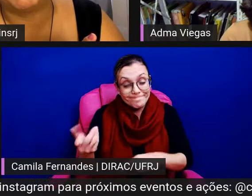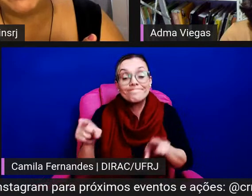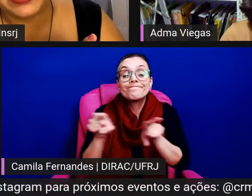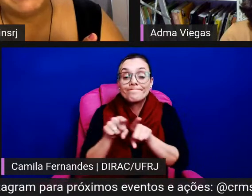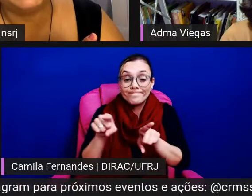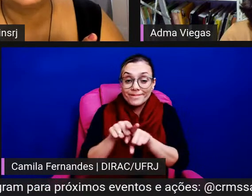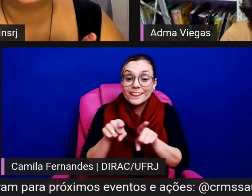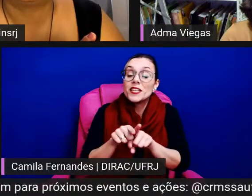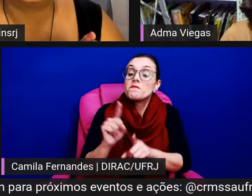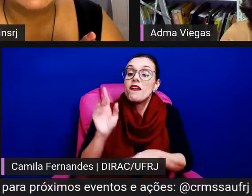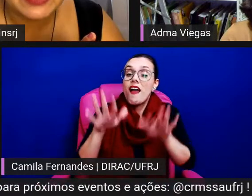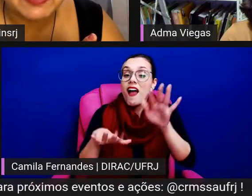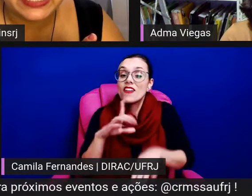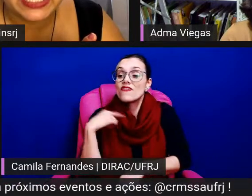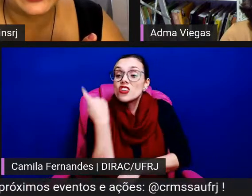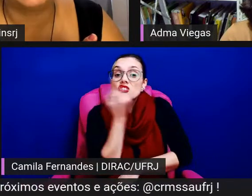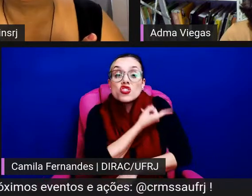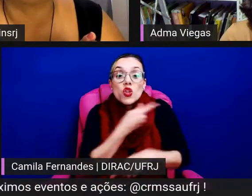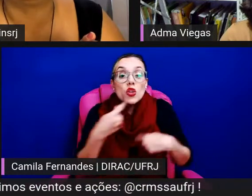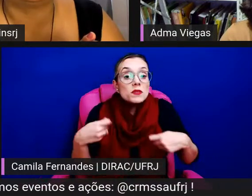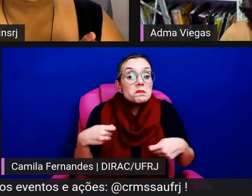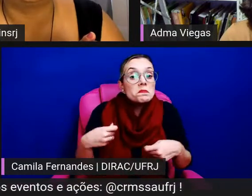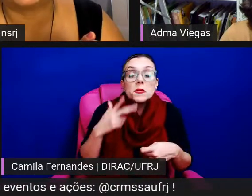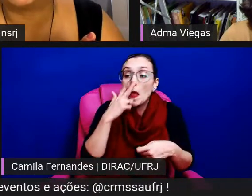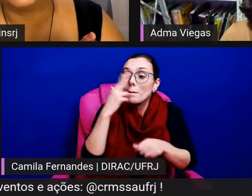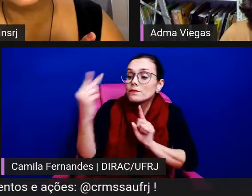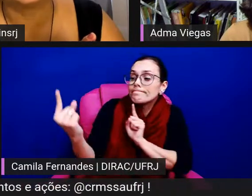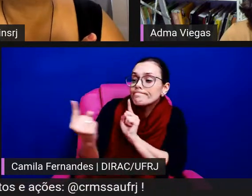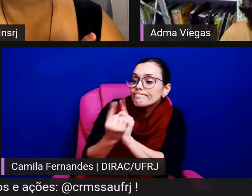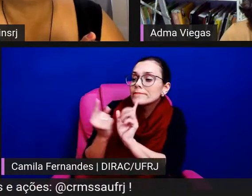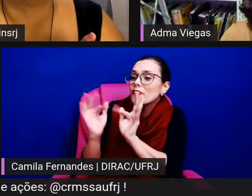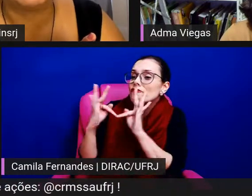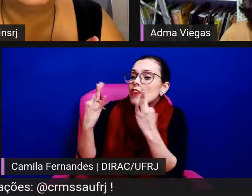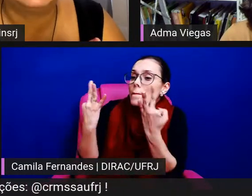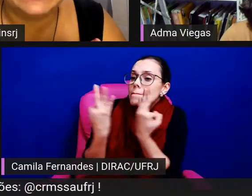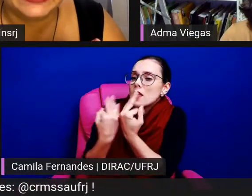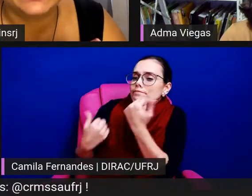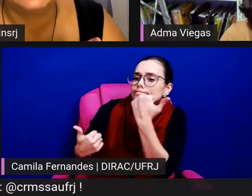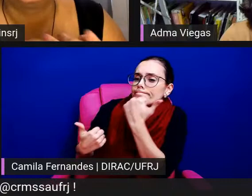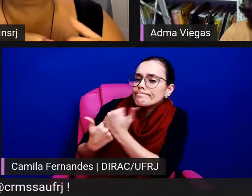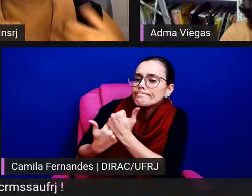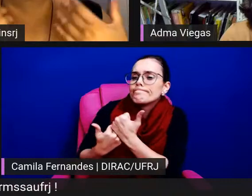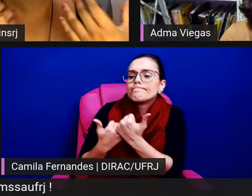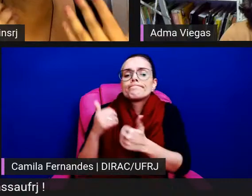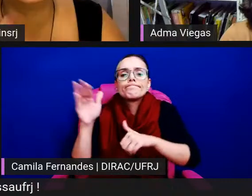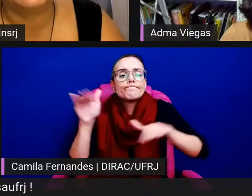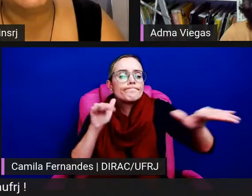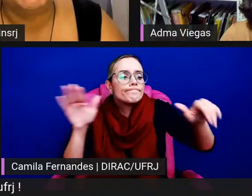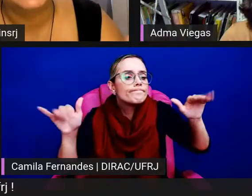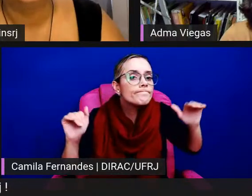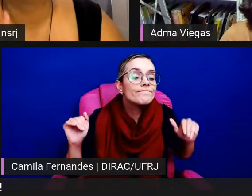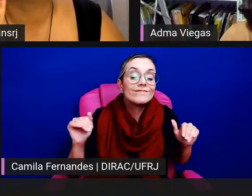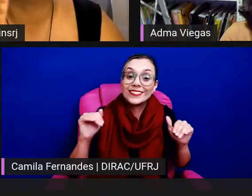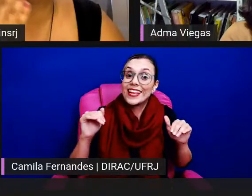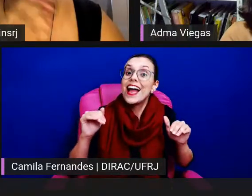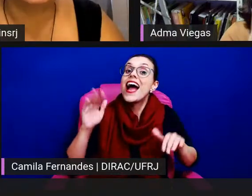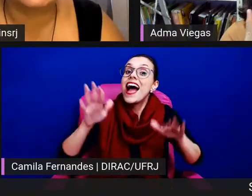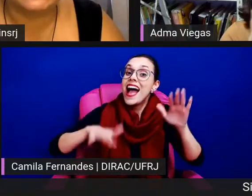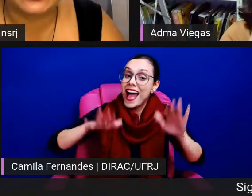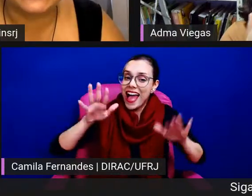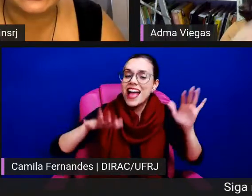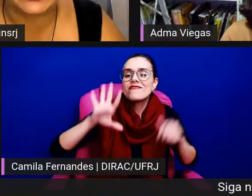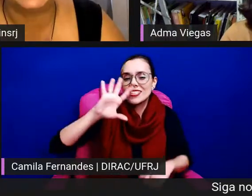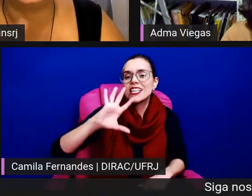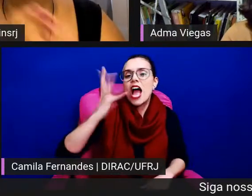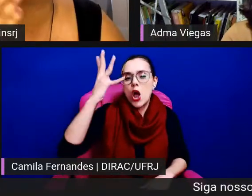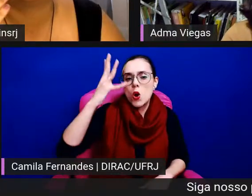mora, convive, essa visibilidade que provoca uma coisa que a gente vive a nossa vida inteira, que é a expulsão. Somos expulsas